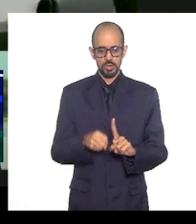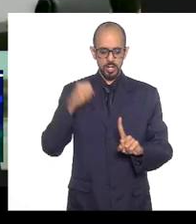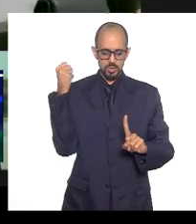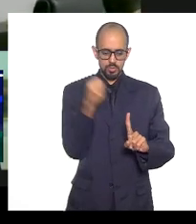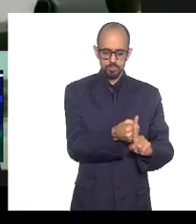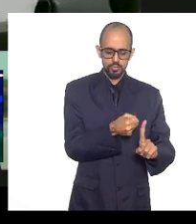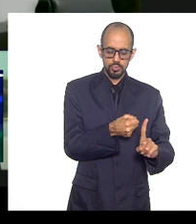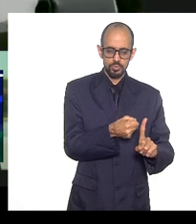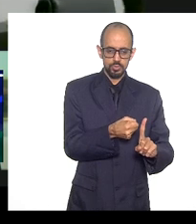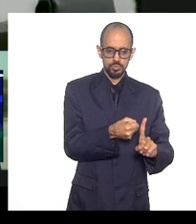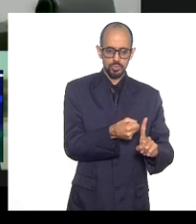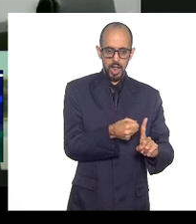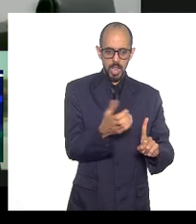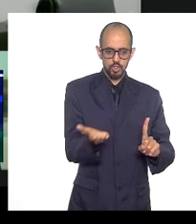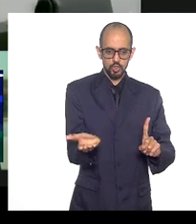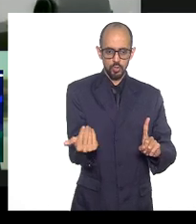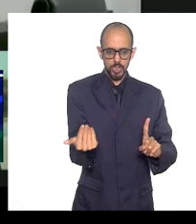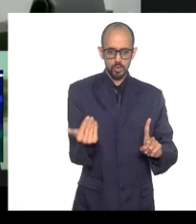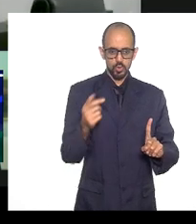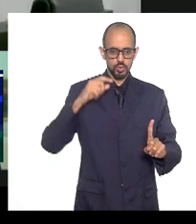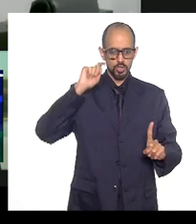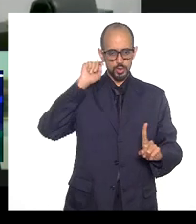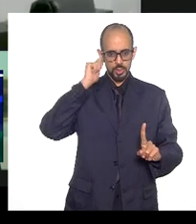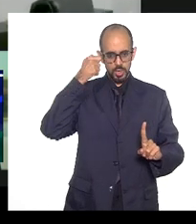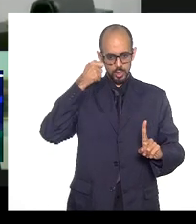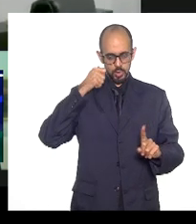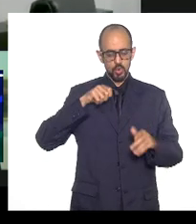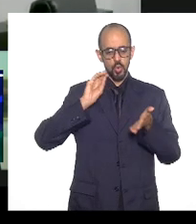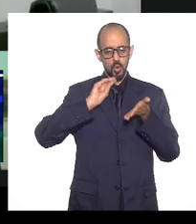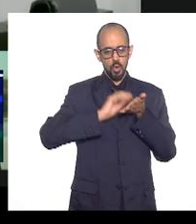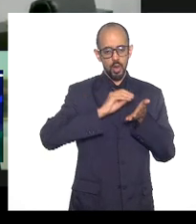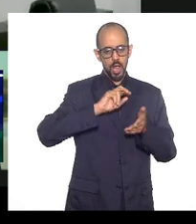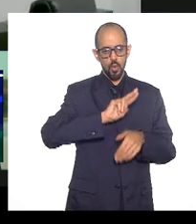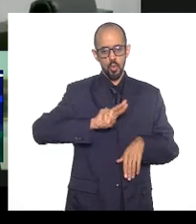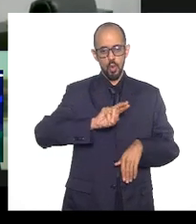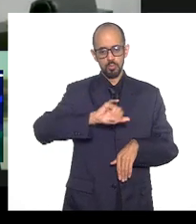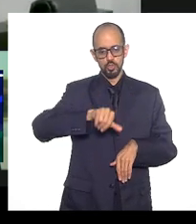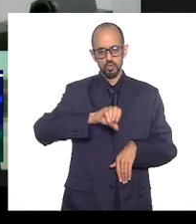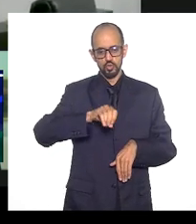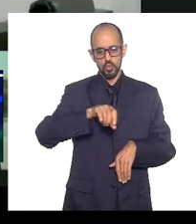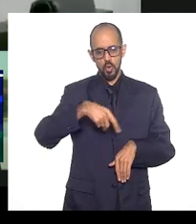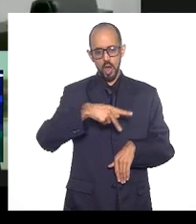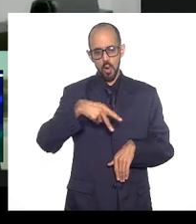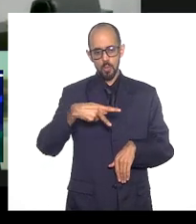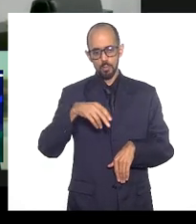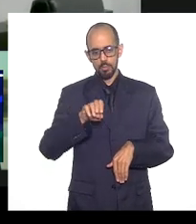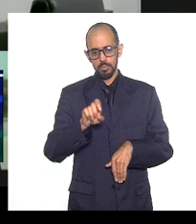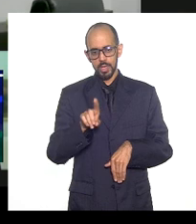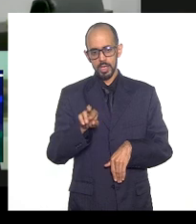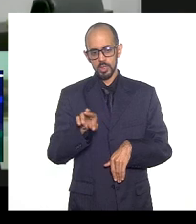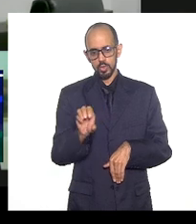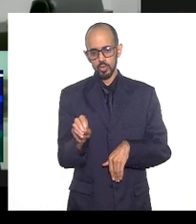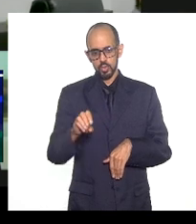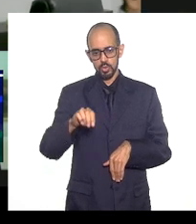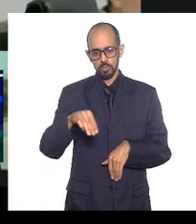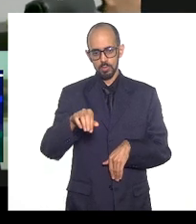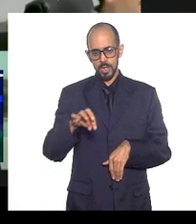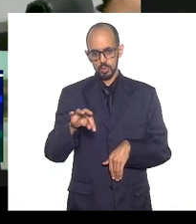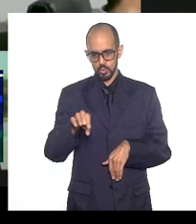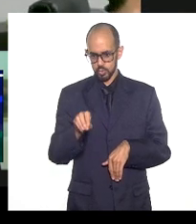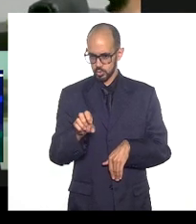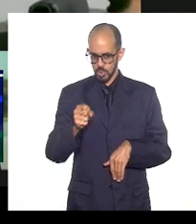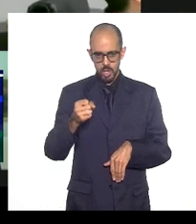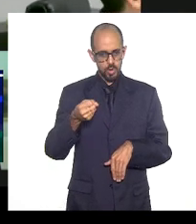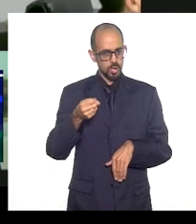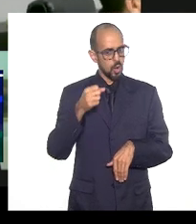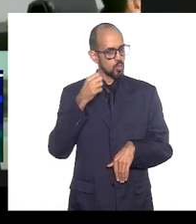negra, dando inclusive o nome de João Pedro de Matos a essa lei. Não sei se todos se recordam, mas